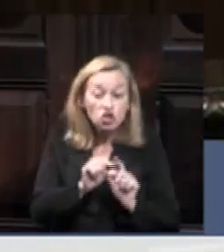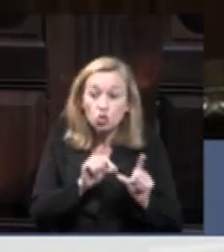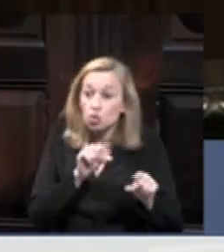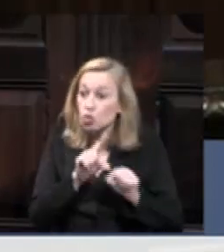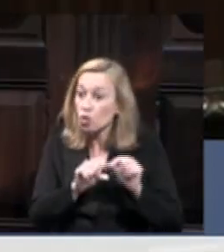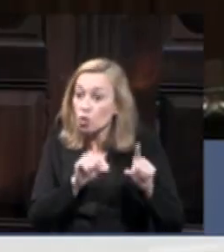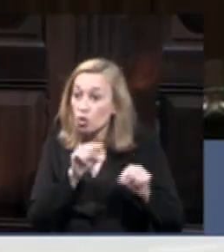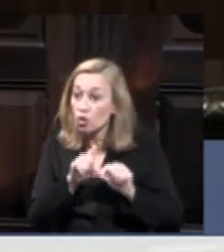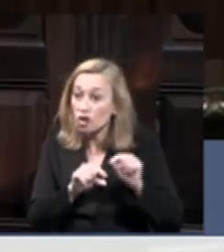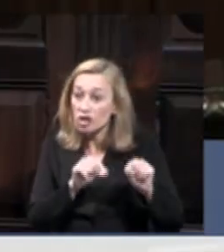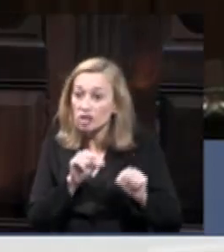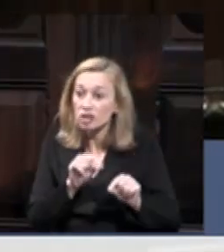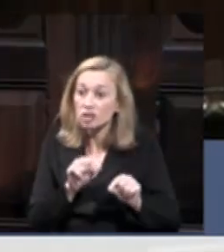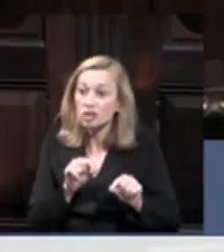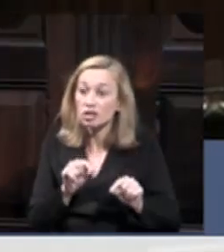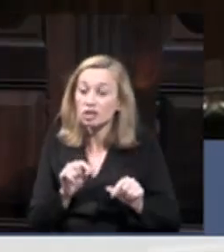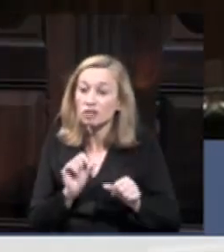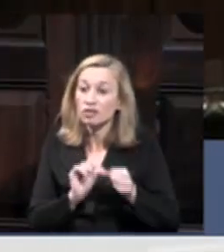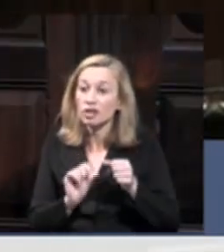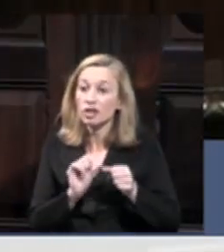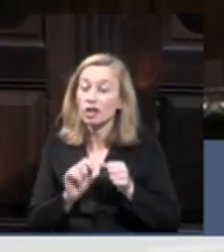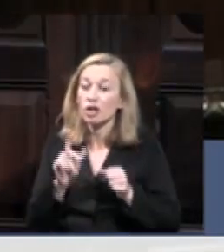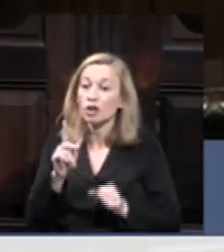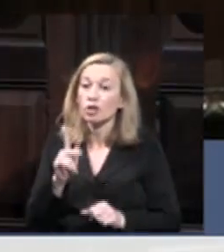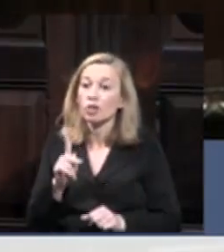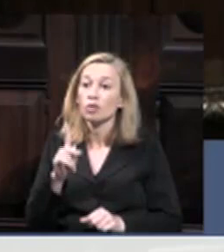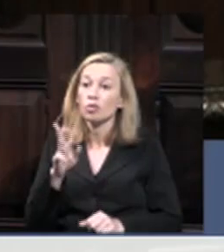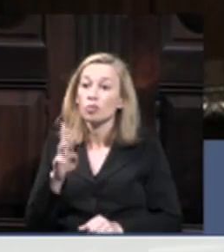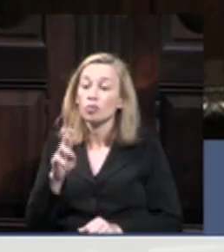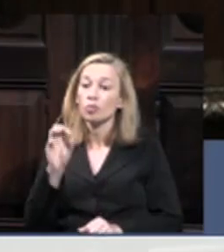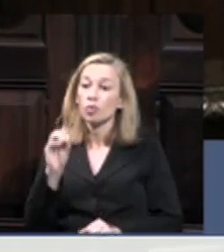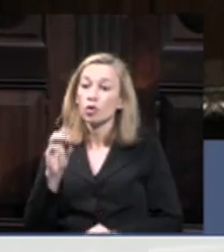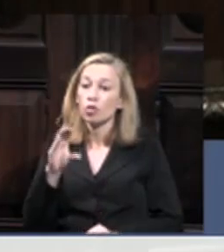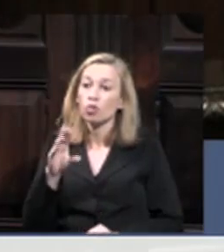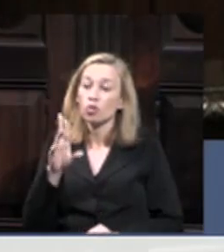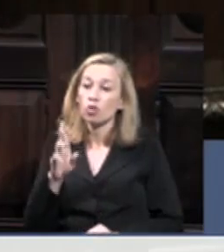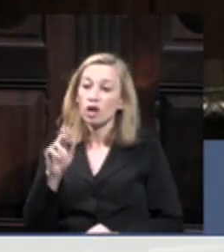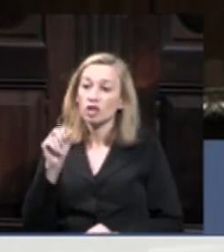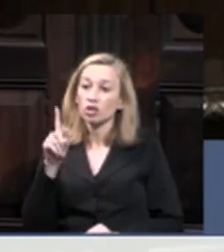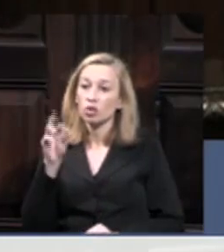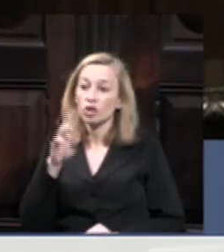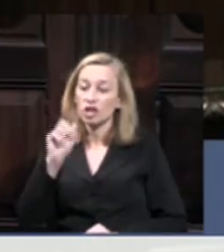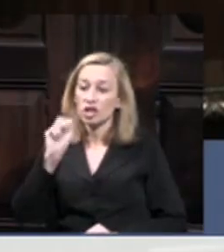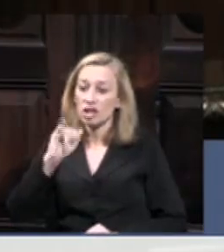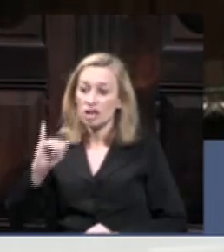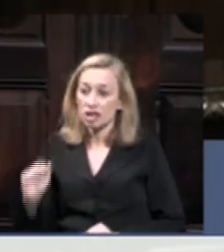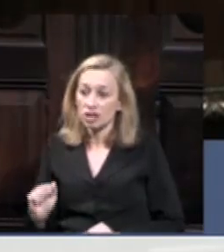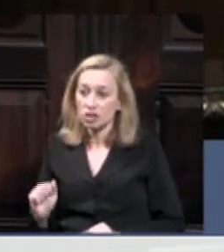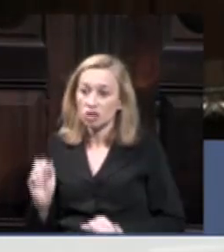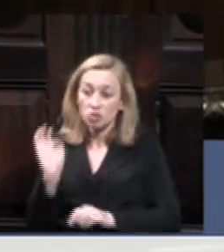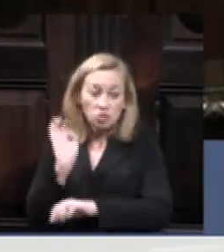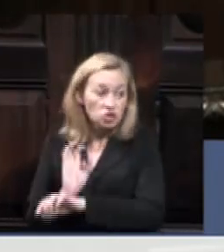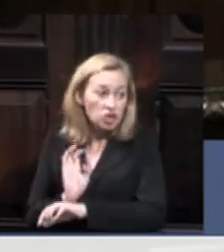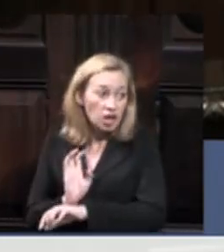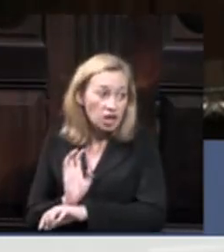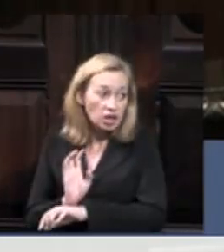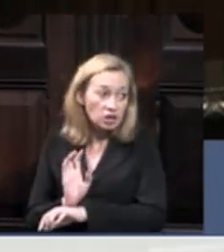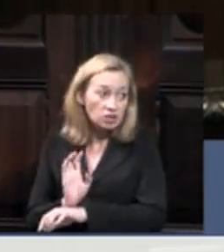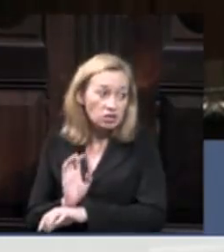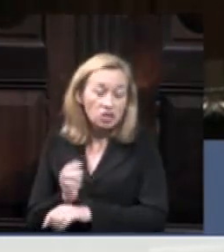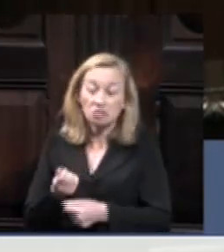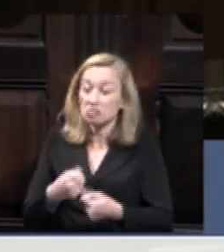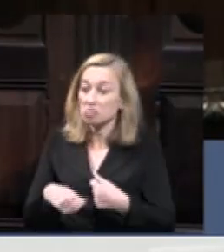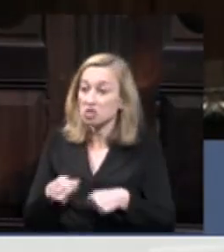pela Procuradoria Geral do Estado, que é uma procuradoria meramente governamental, cada vez